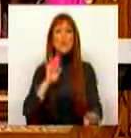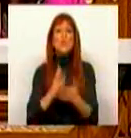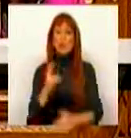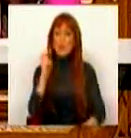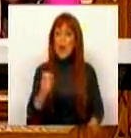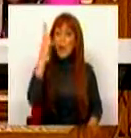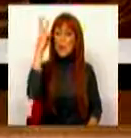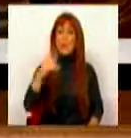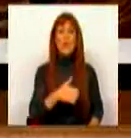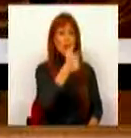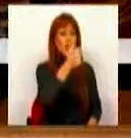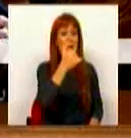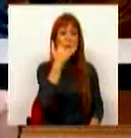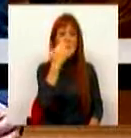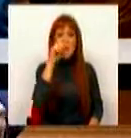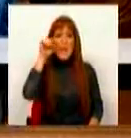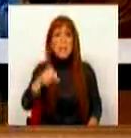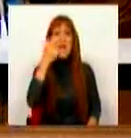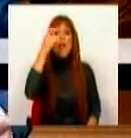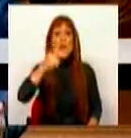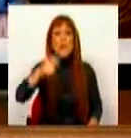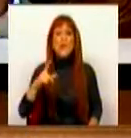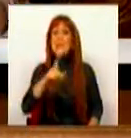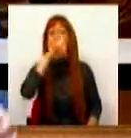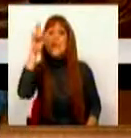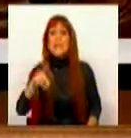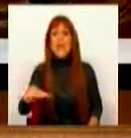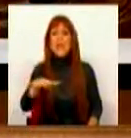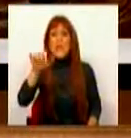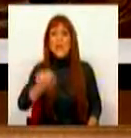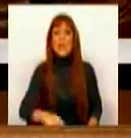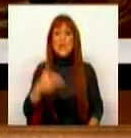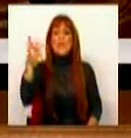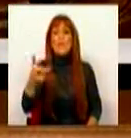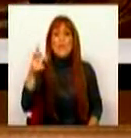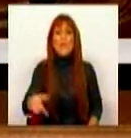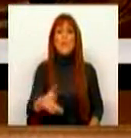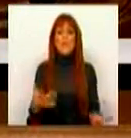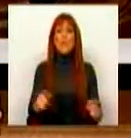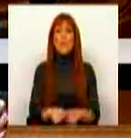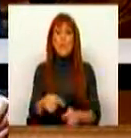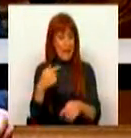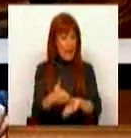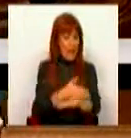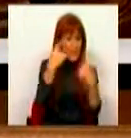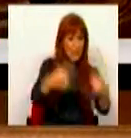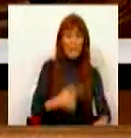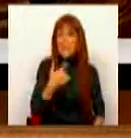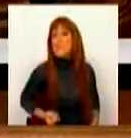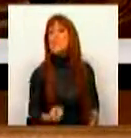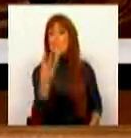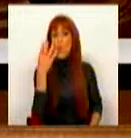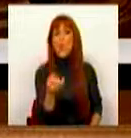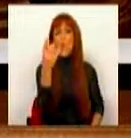últimos 3 anos, 520 mil pessoas saíram da situação de vulnerabilidade em que se encontraram, muitas